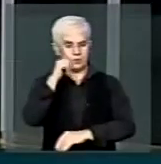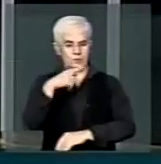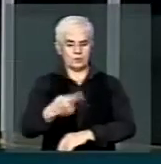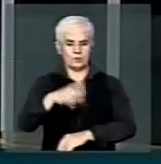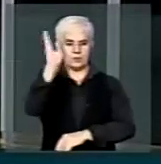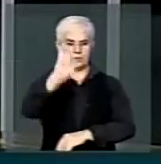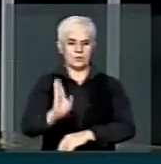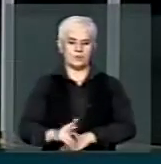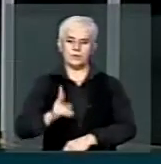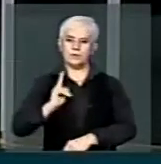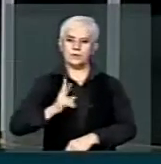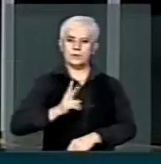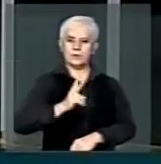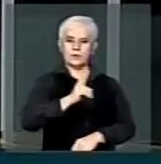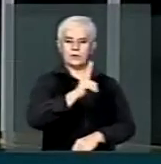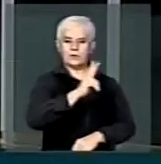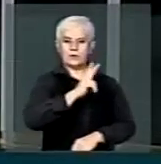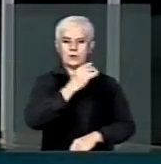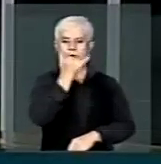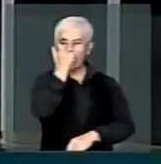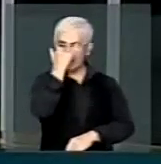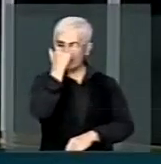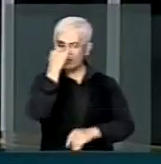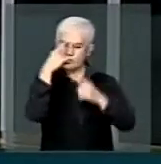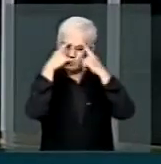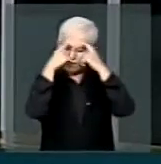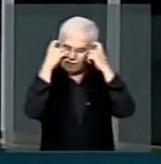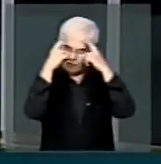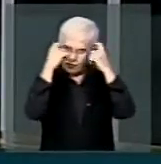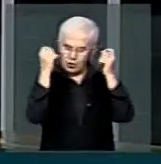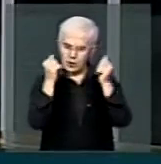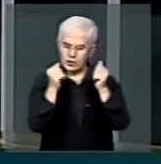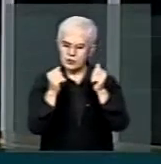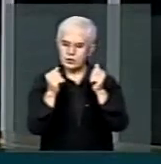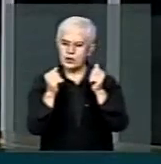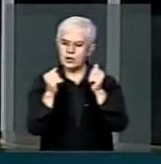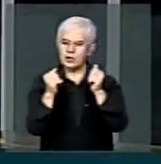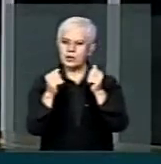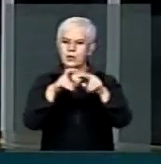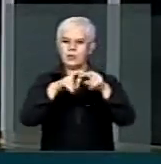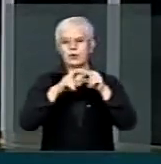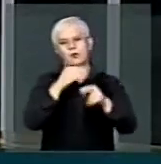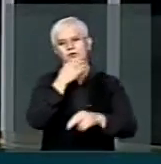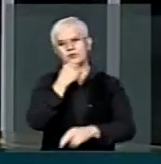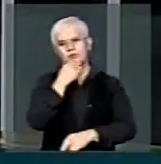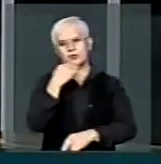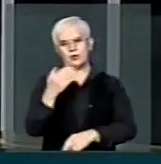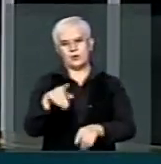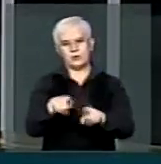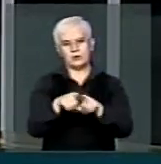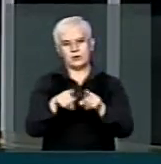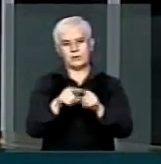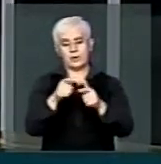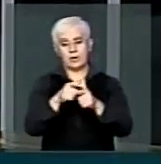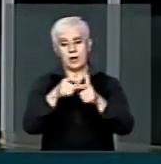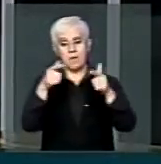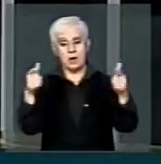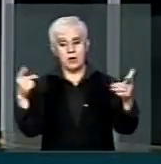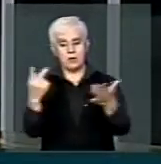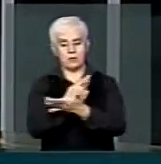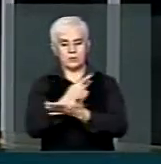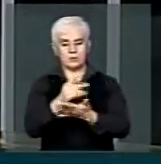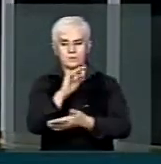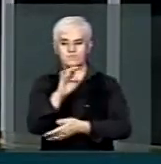brasileiras, continuamos sendo vítimas da violência cometida pelos homens. Pior, a maior parte desses